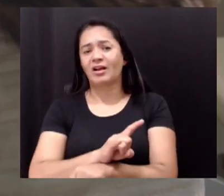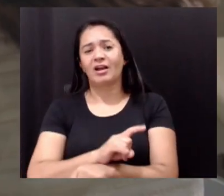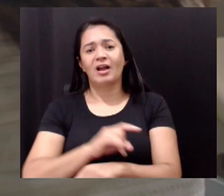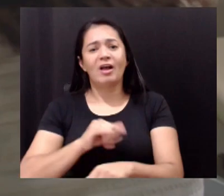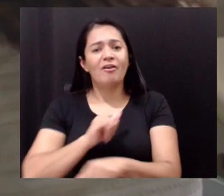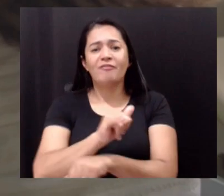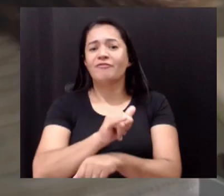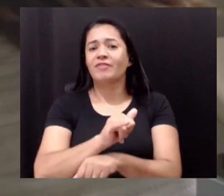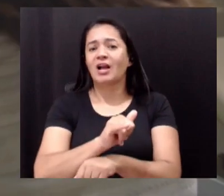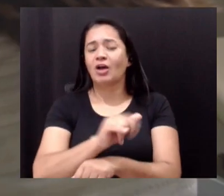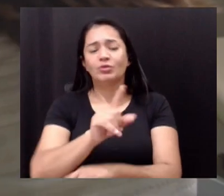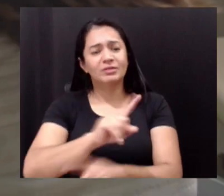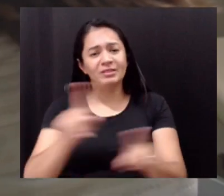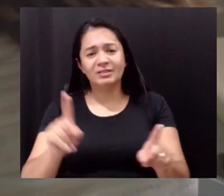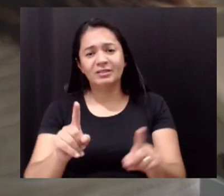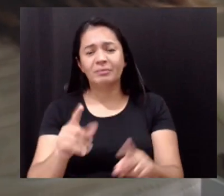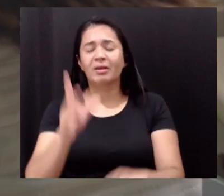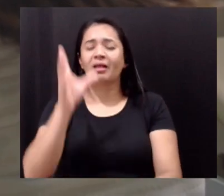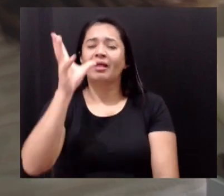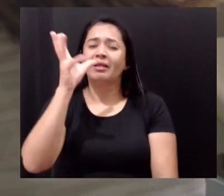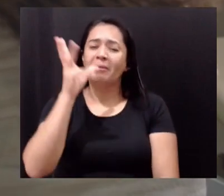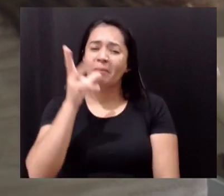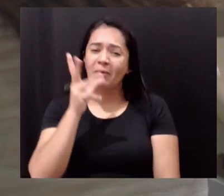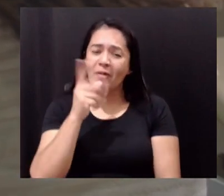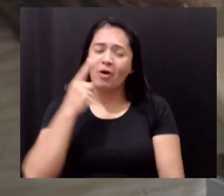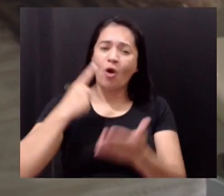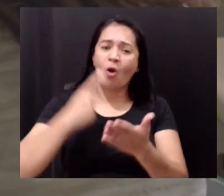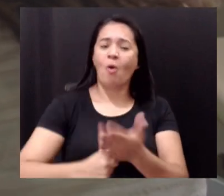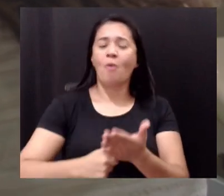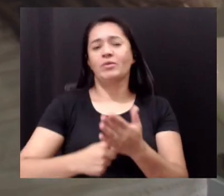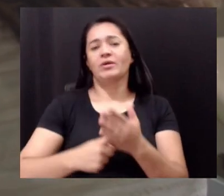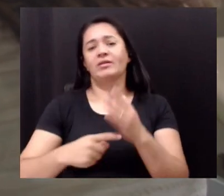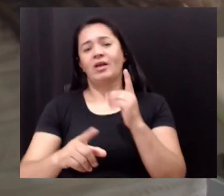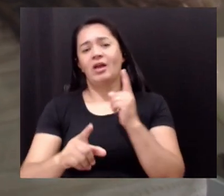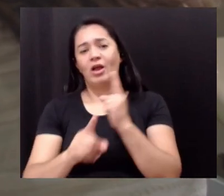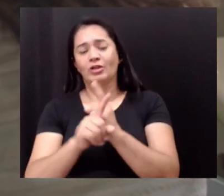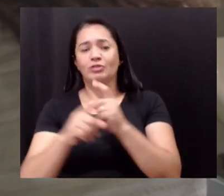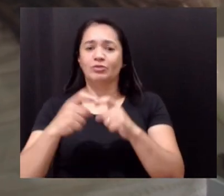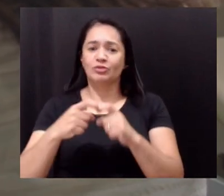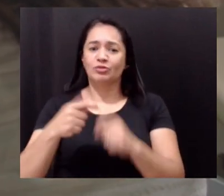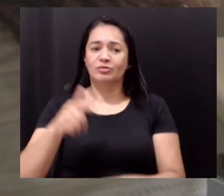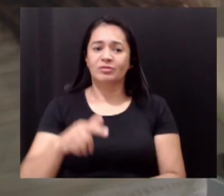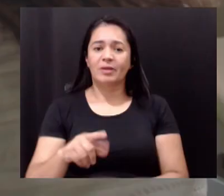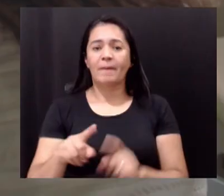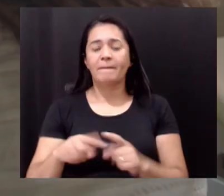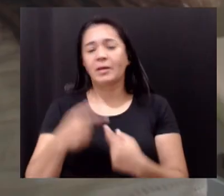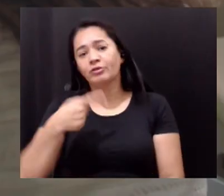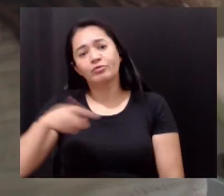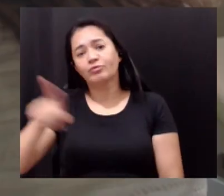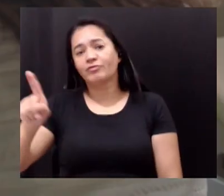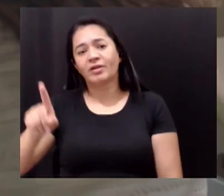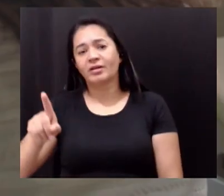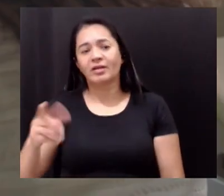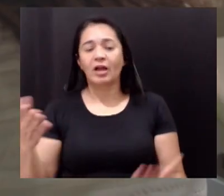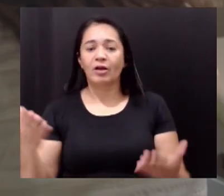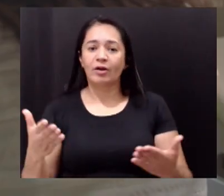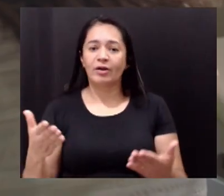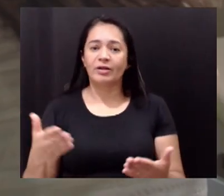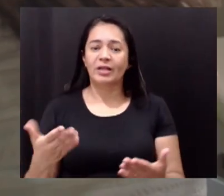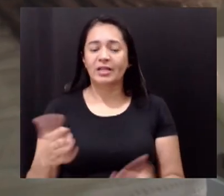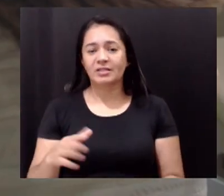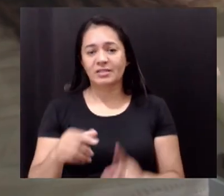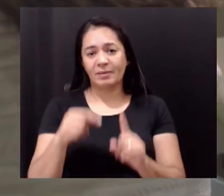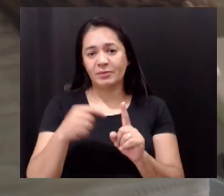demorava meses para marcar e não ia. E às vezes está deixando a oportunidade de alguém que está precisando ir lá e fazer um